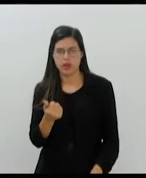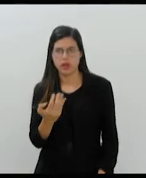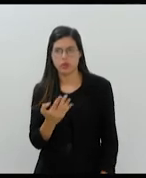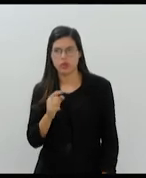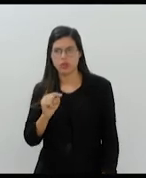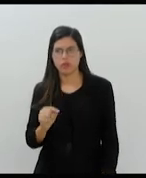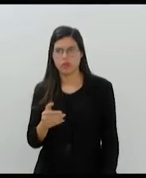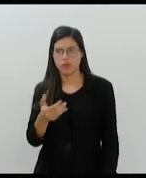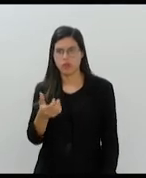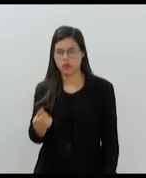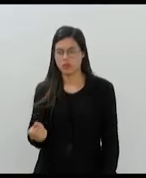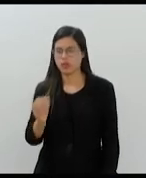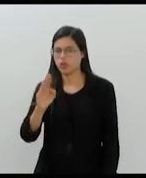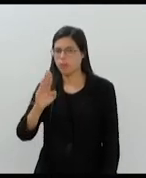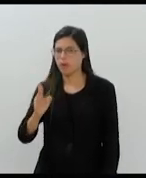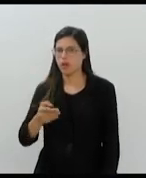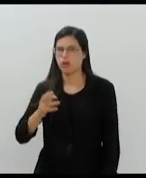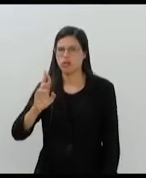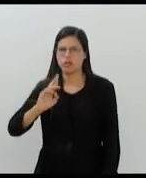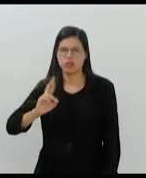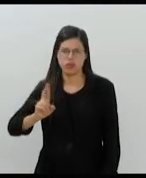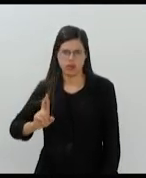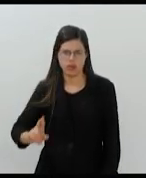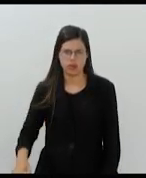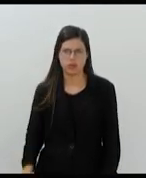bilhões de reais.